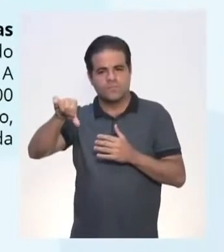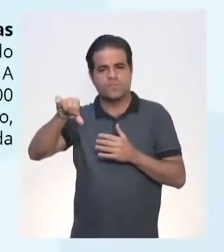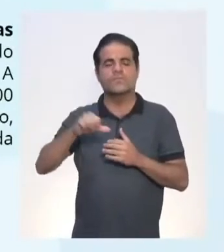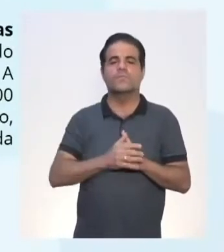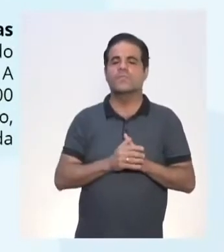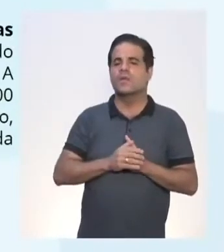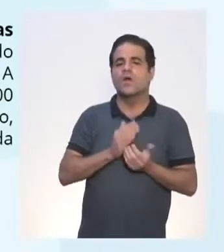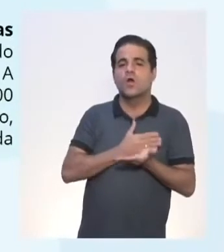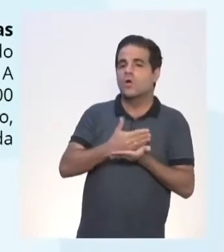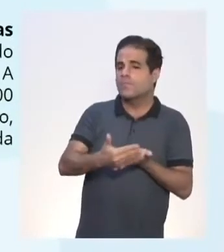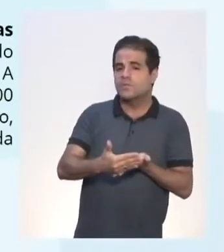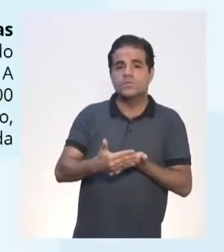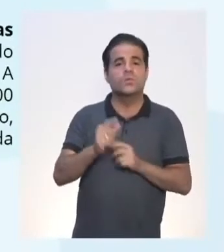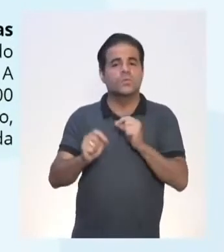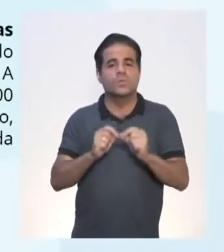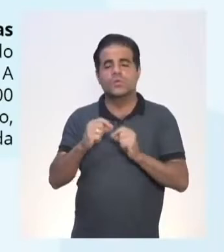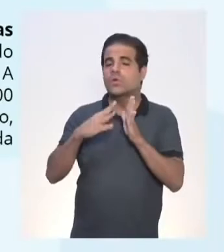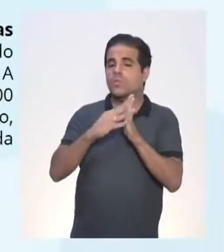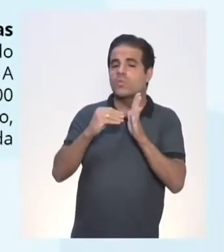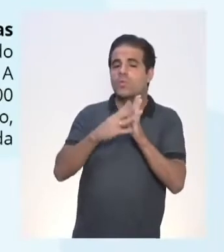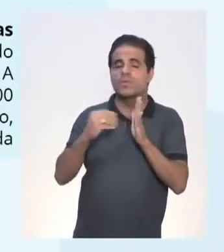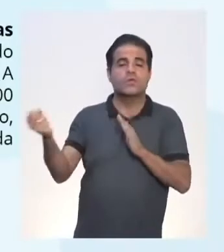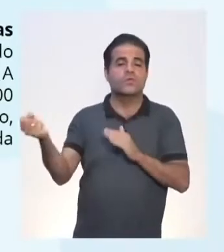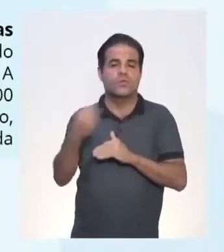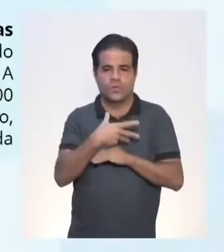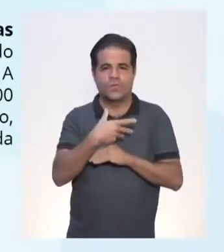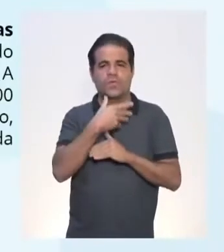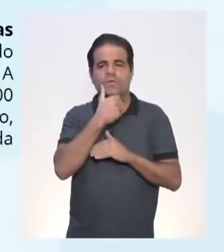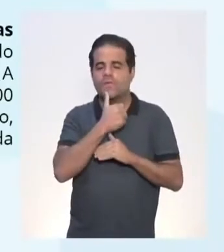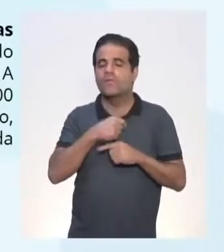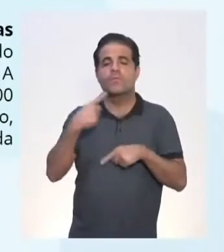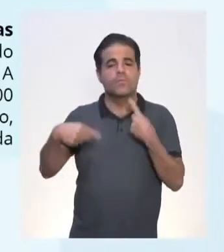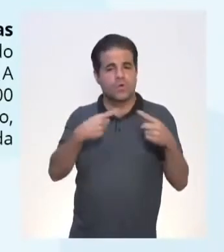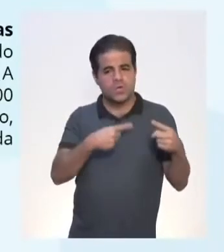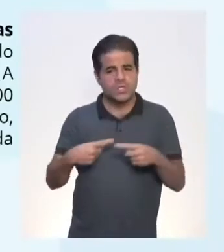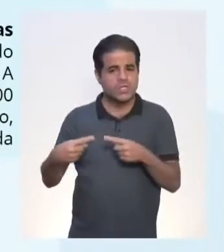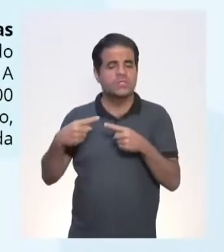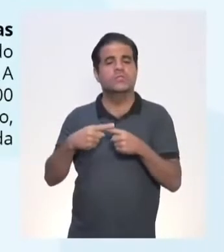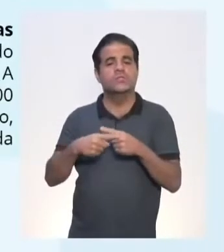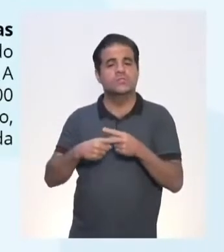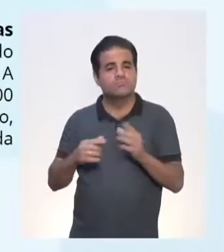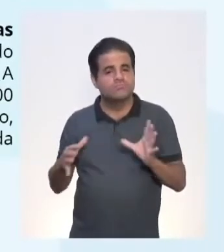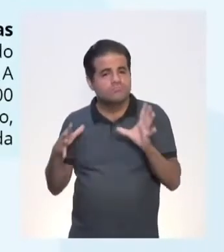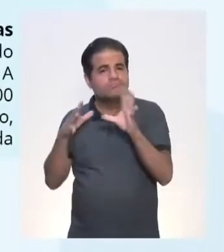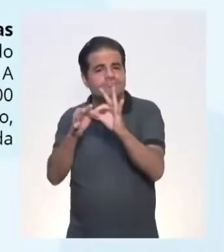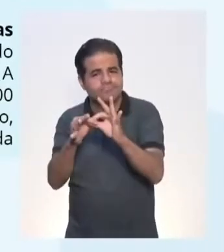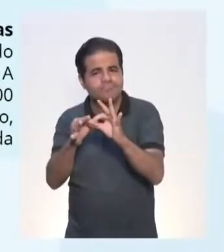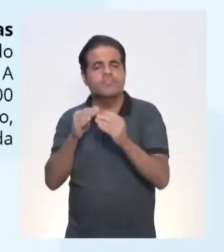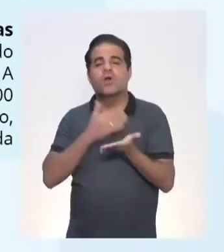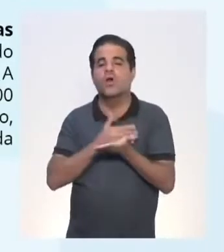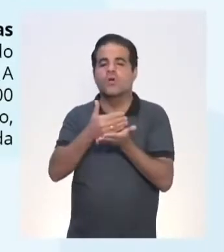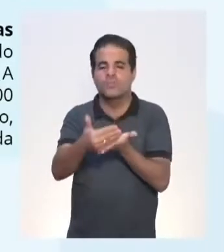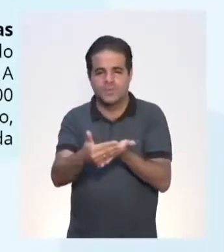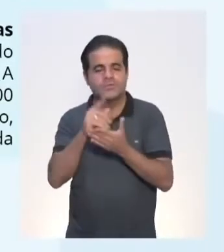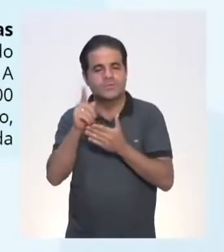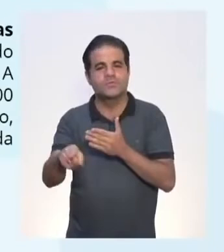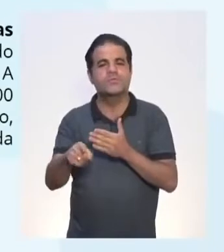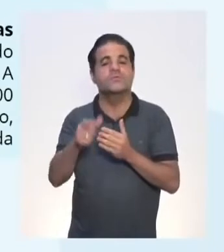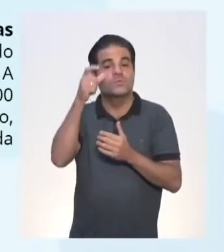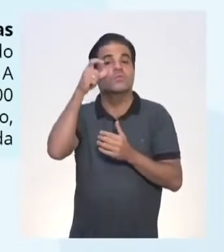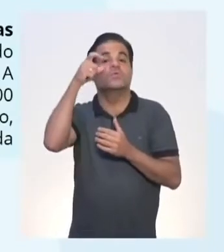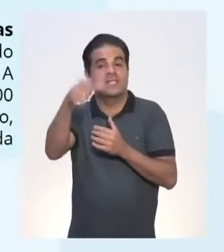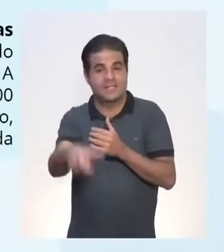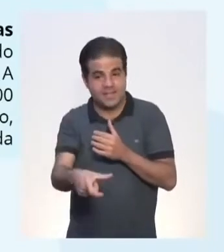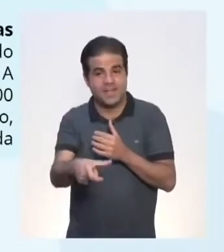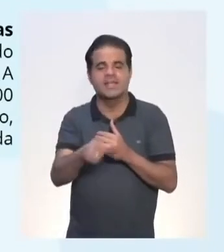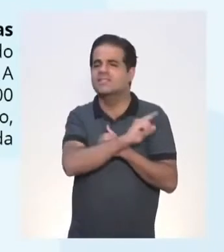1889, deu início a um novo modelo político que se consolidou a partir dos